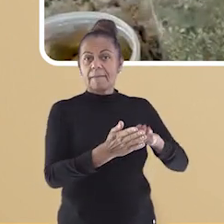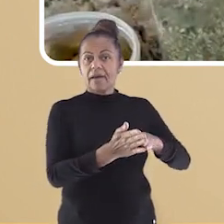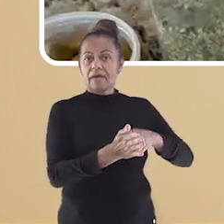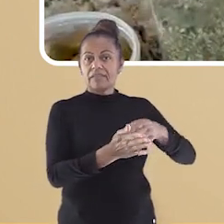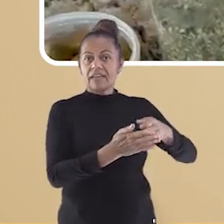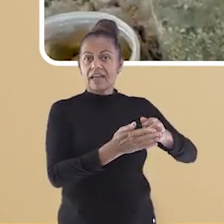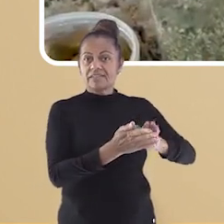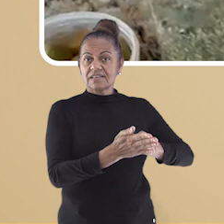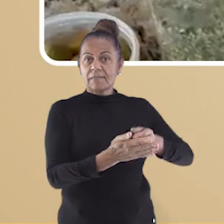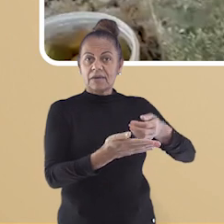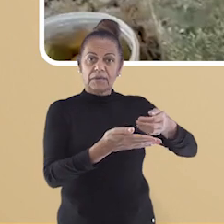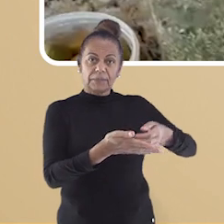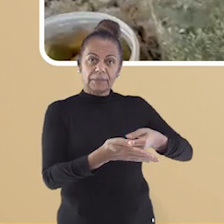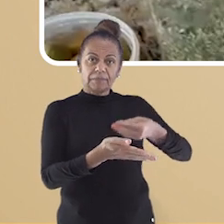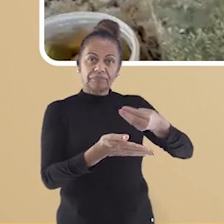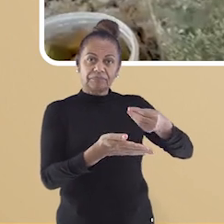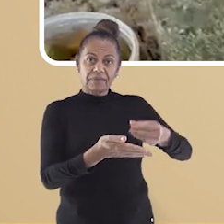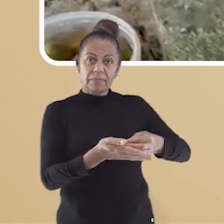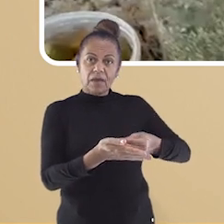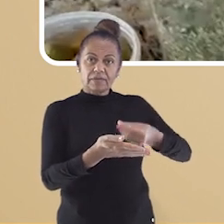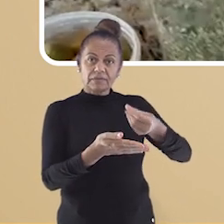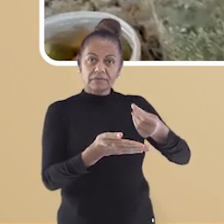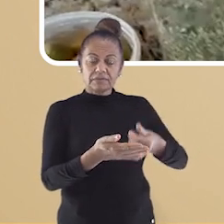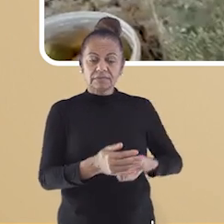E tem que cobrir todo esse pão